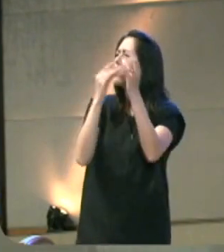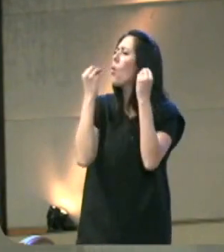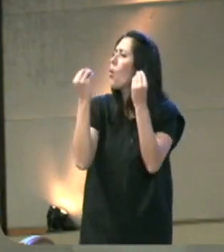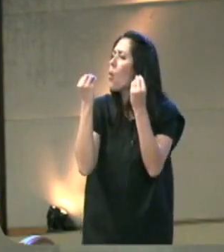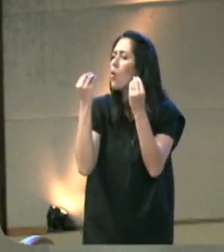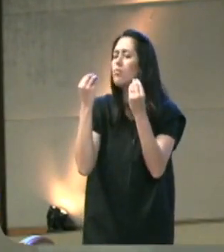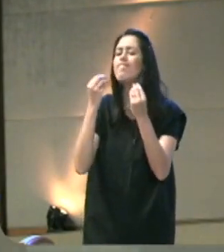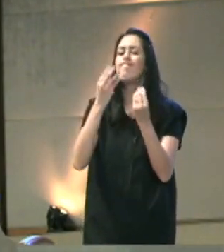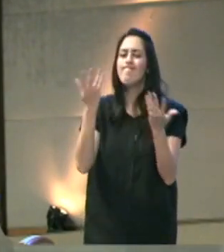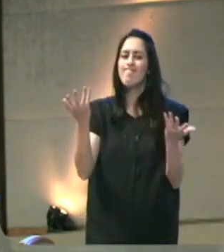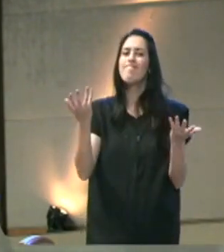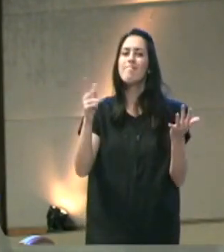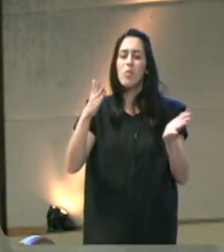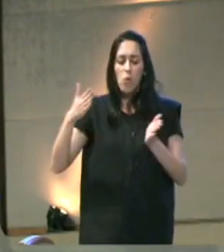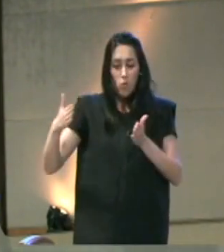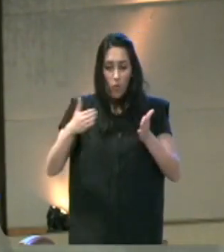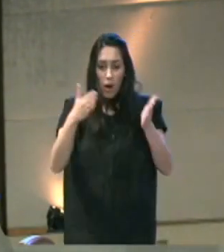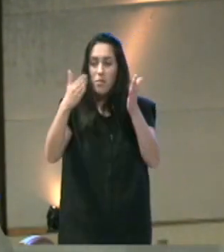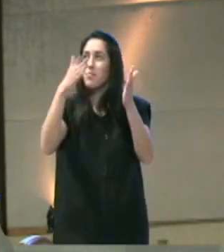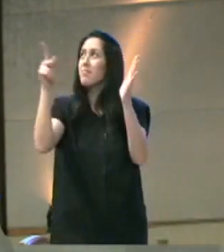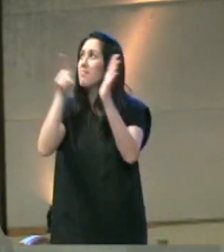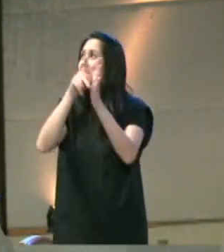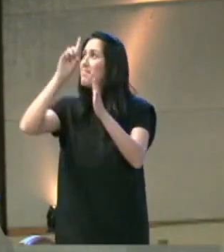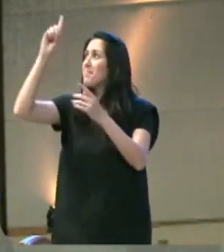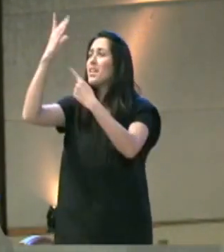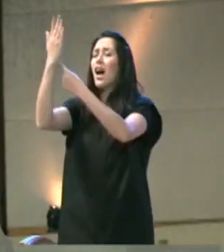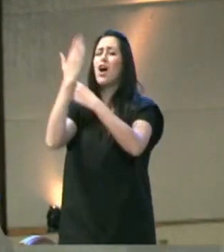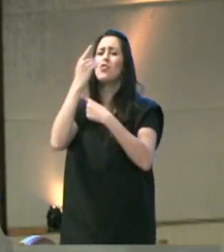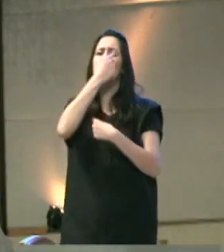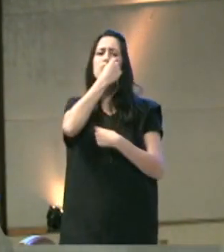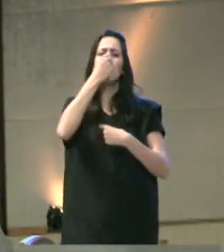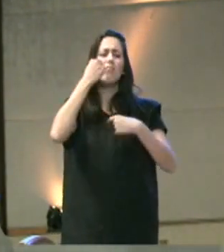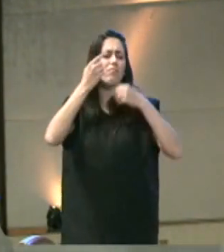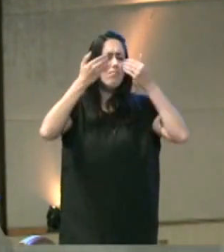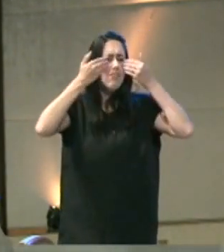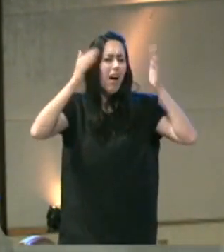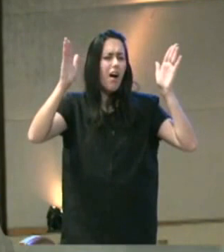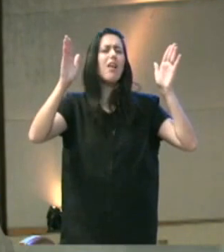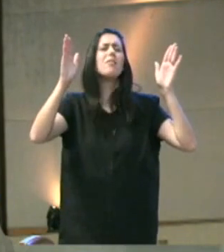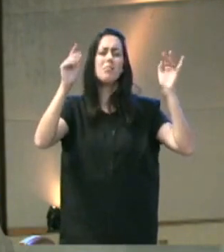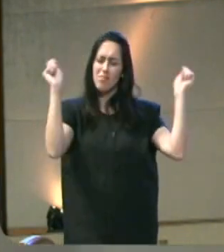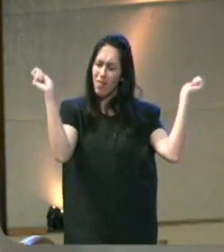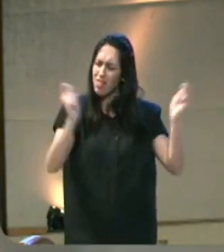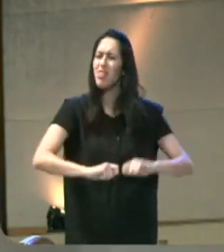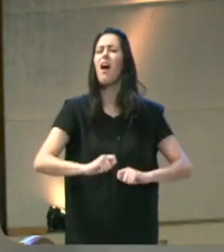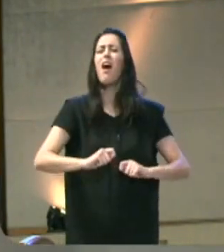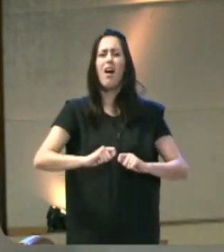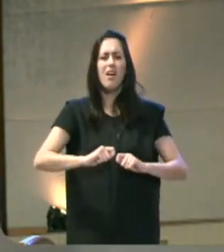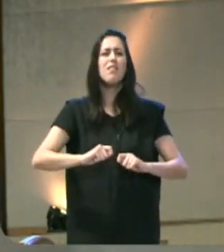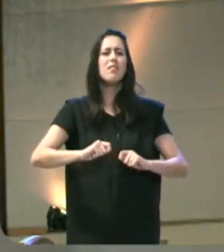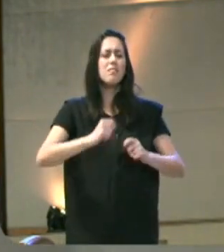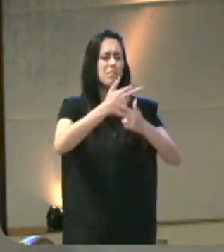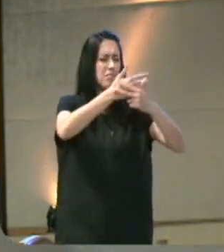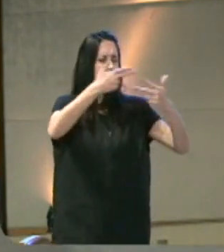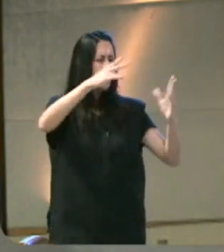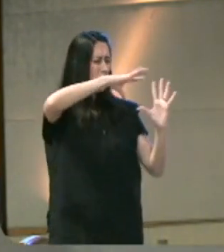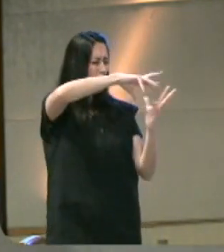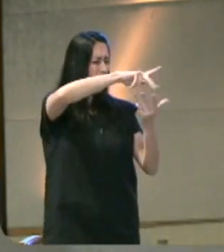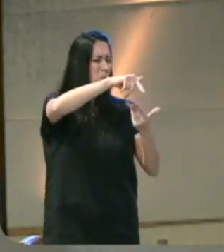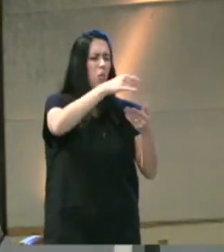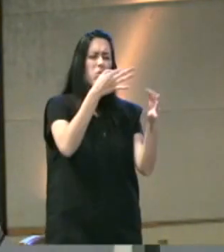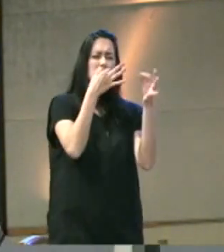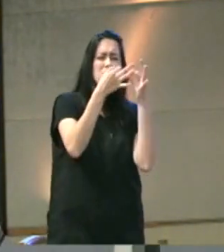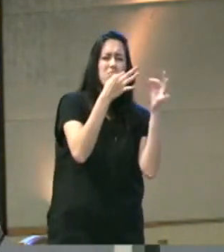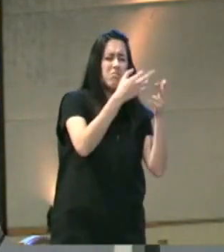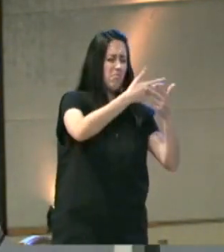os olhos daqueles que estão cegos pelo Deus desse século, e pega os argumentos de hoje e começa